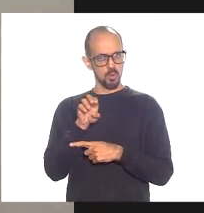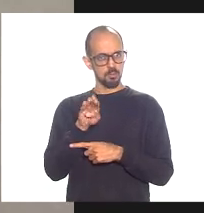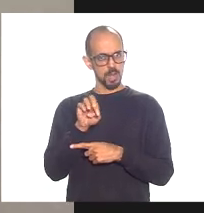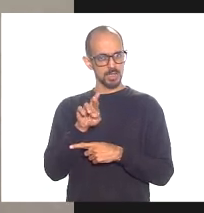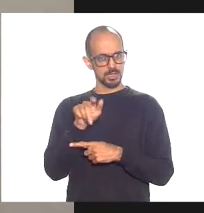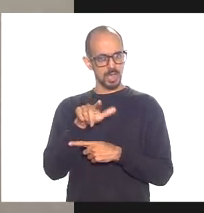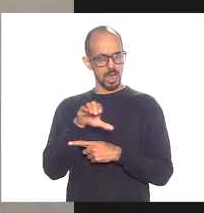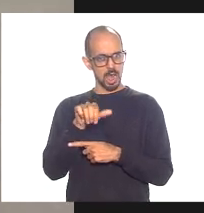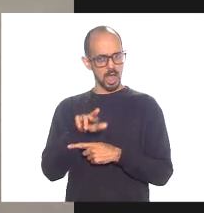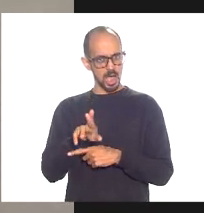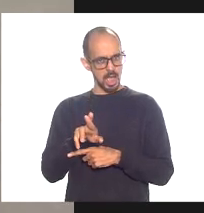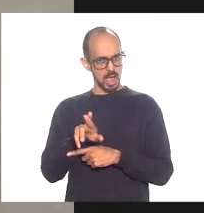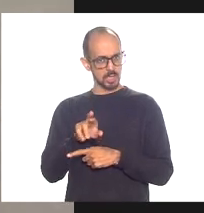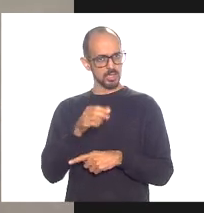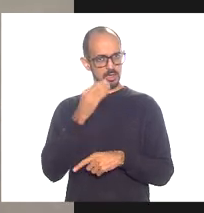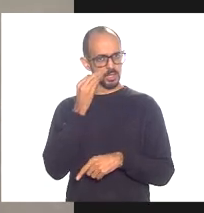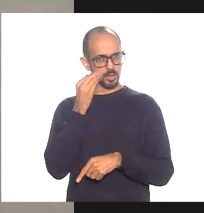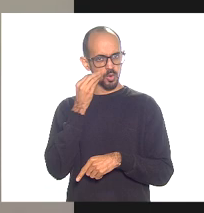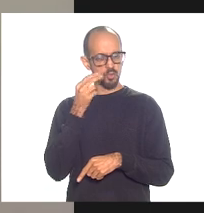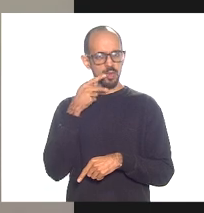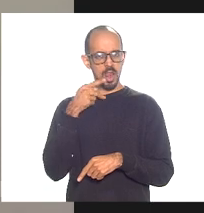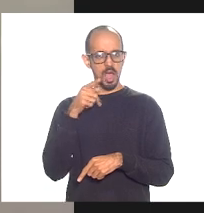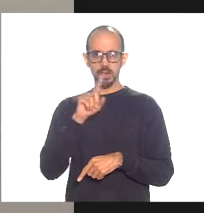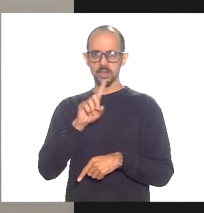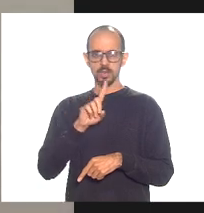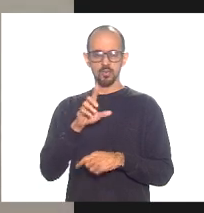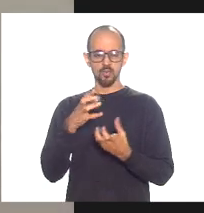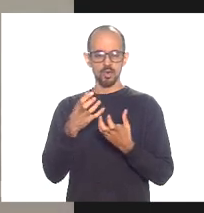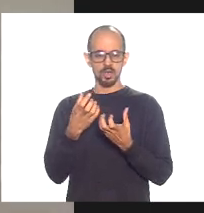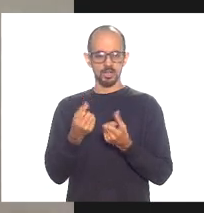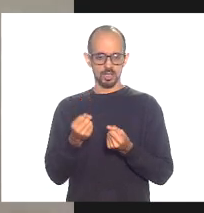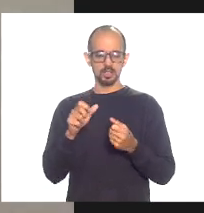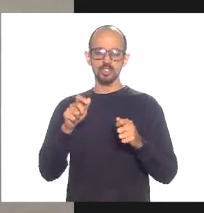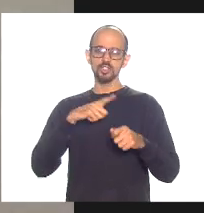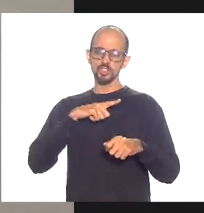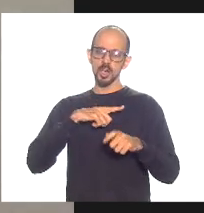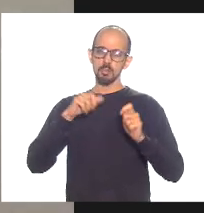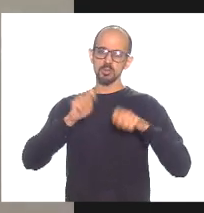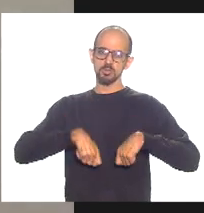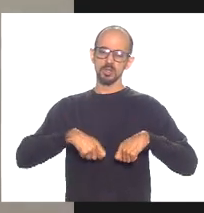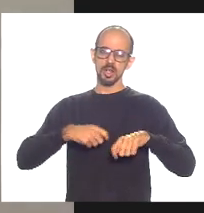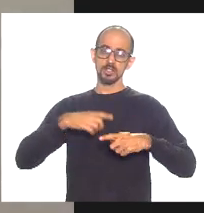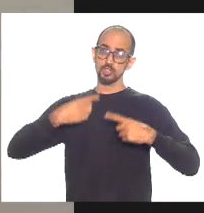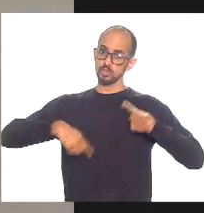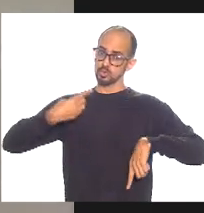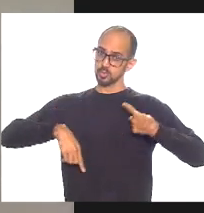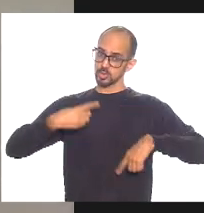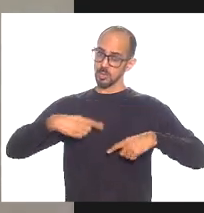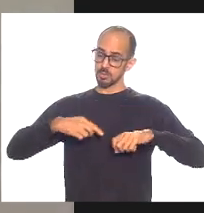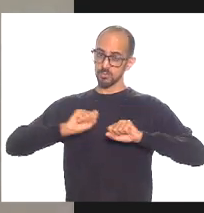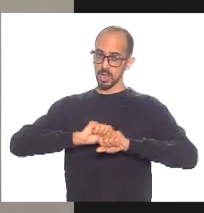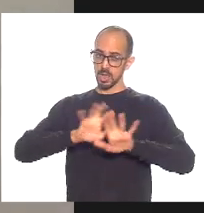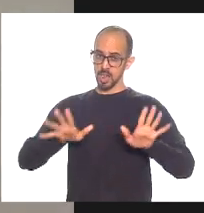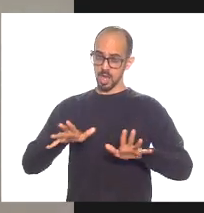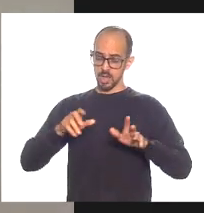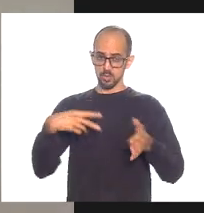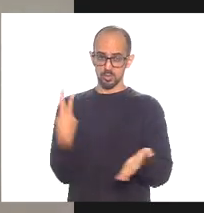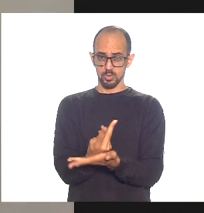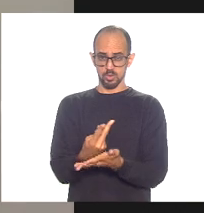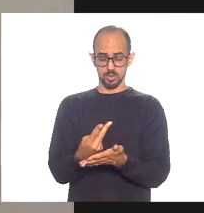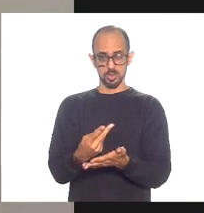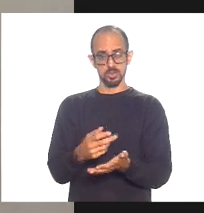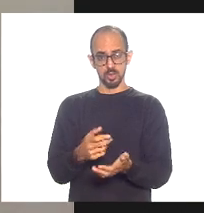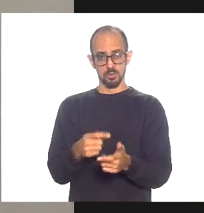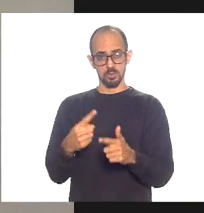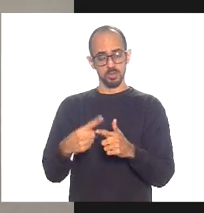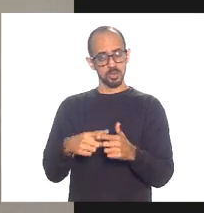era necessário que essa intervenção tivesse aqui a possibilidade de discussão para que a gente possa esclarecer, porque o que a gente está fazendo agora